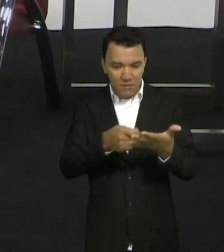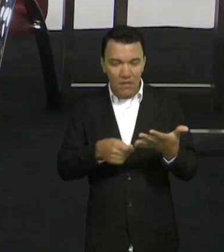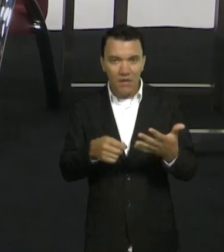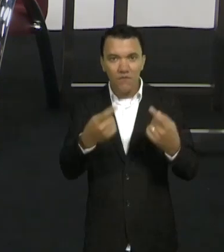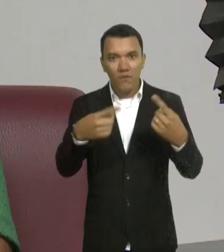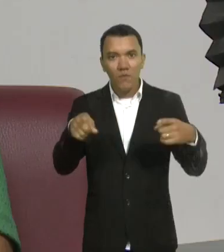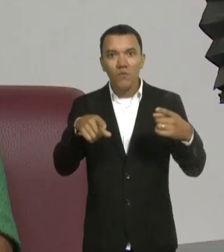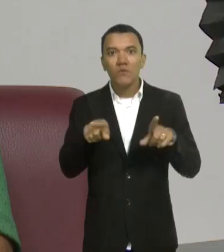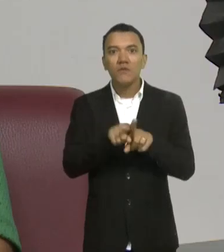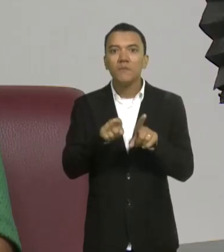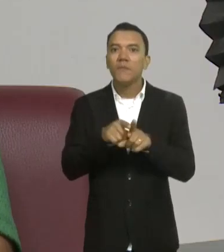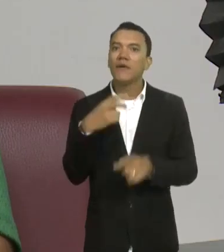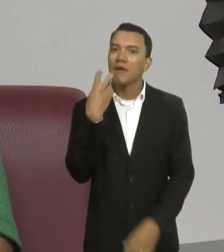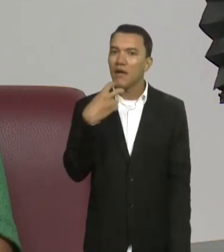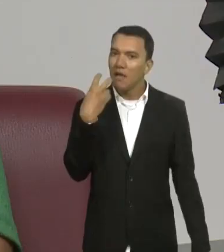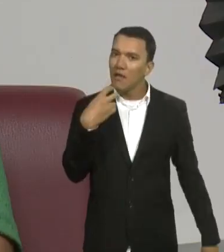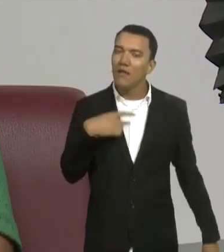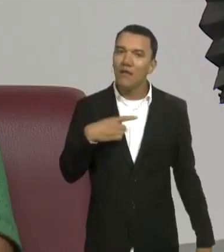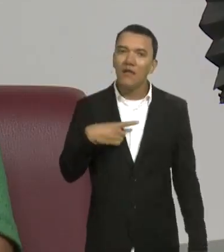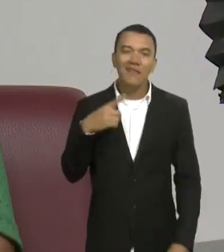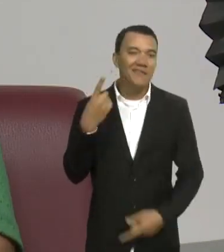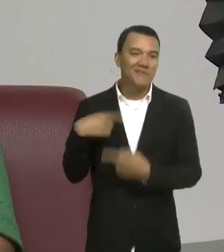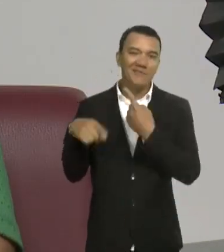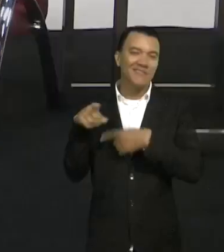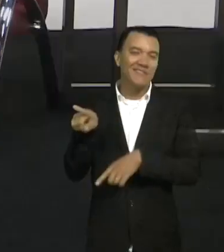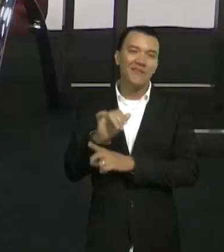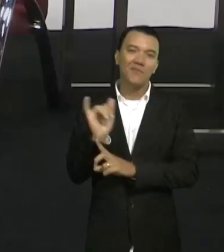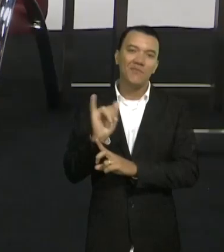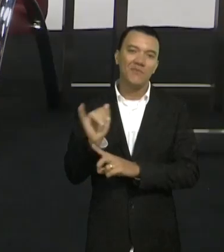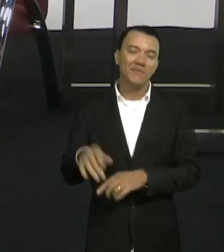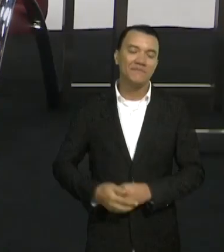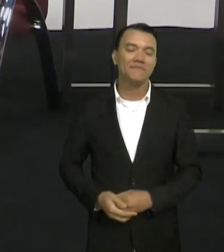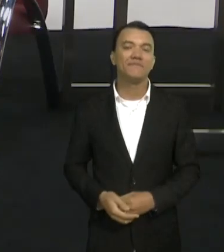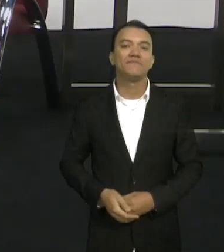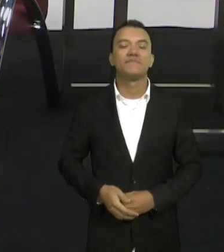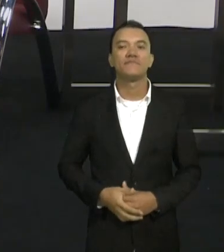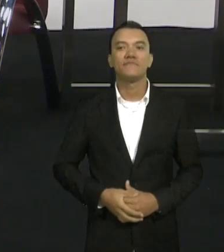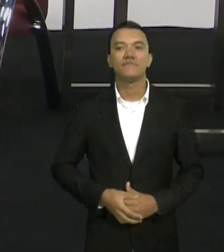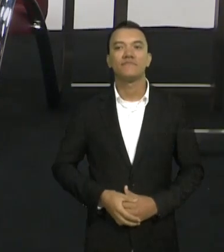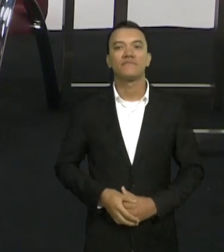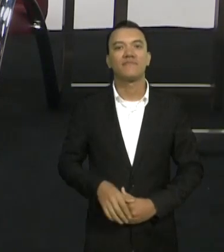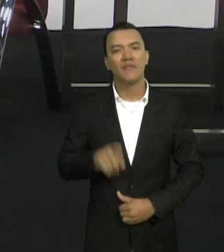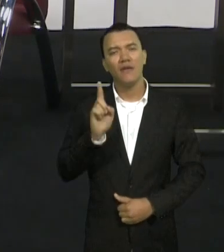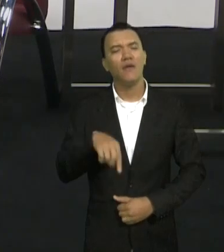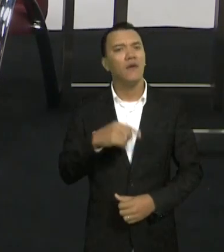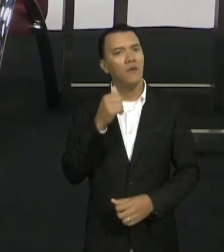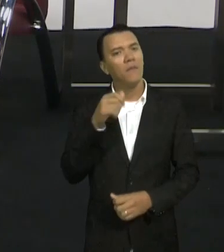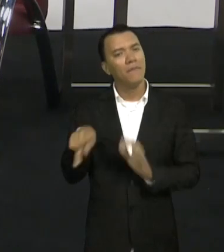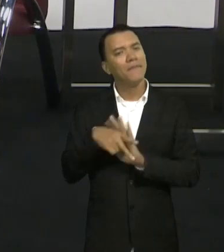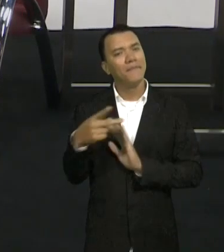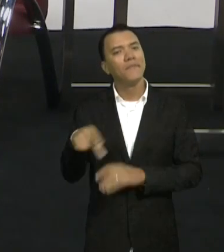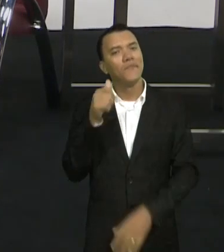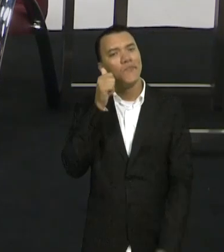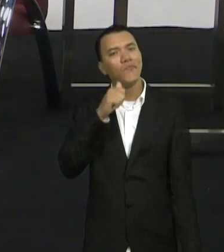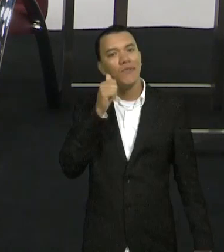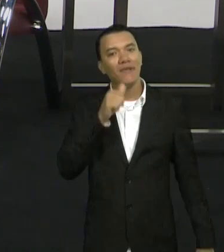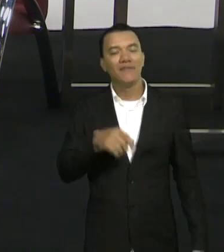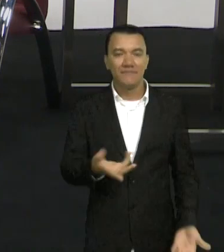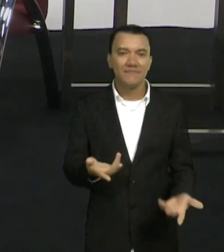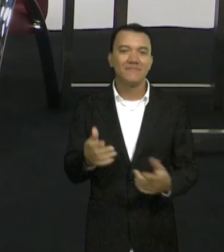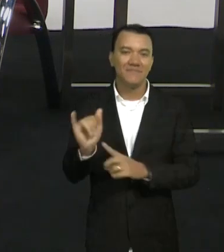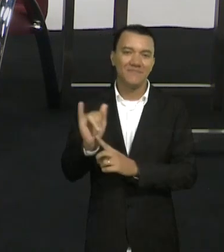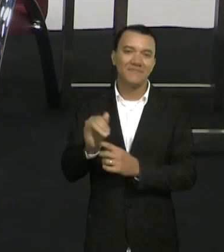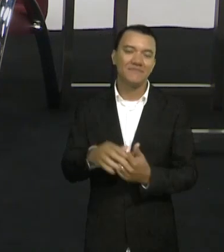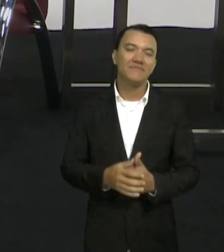né? E é um sucesso no boi. Então é um boi de mulheres. Um boi de mulheres. E que está fazendo o maior sucesso.